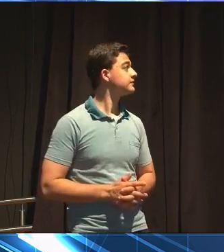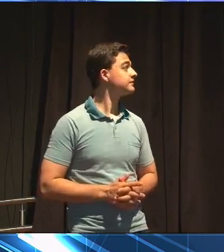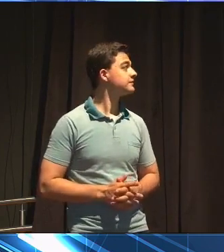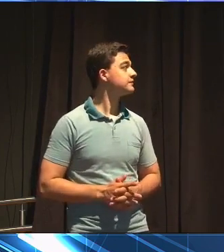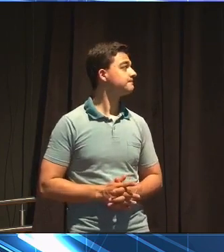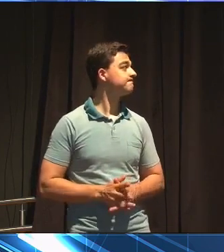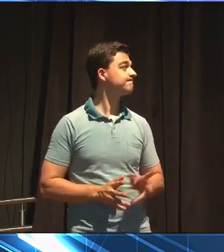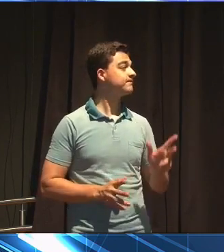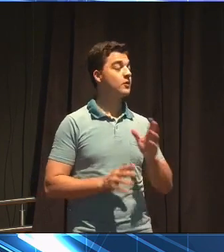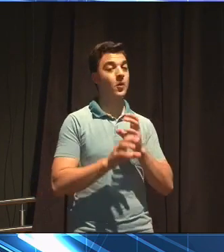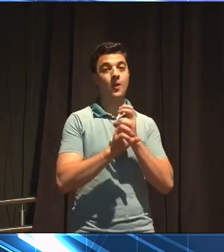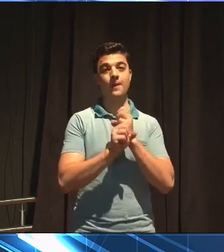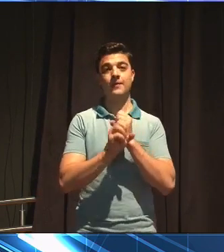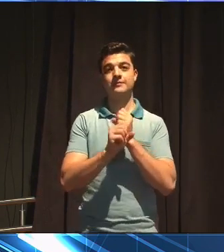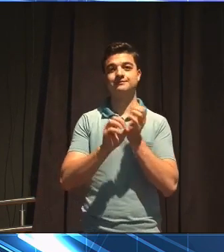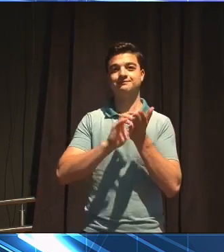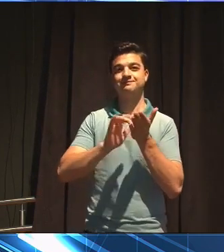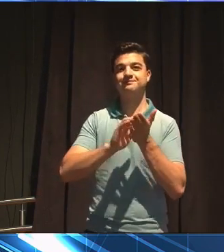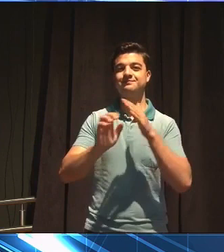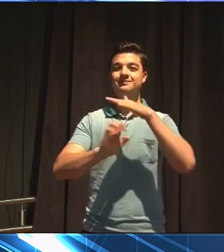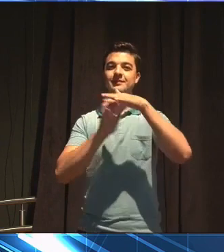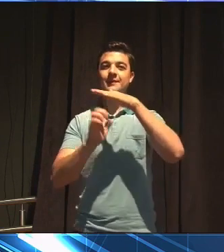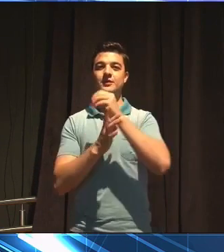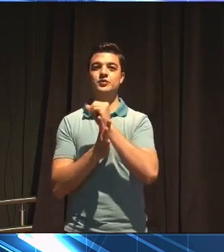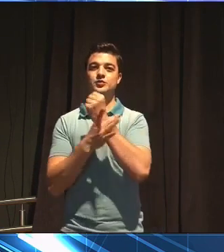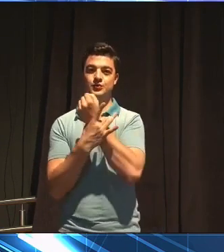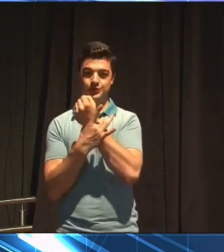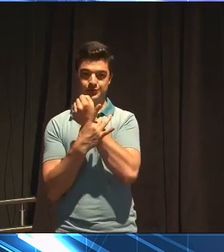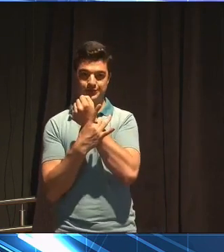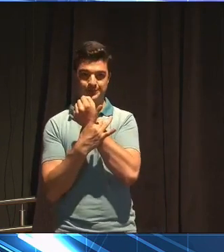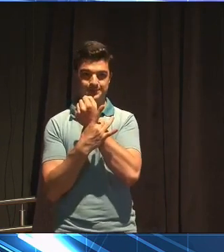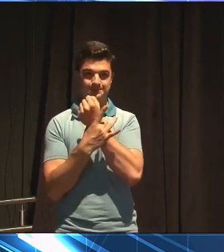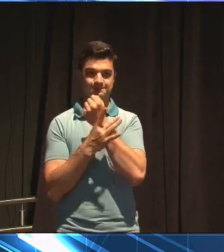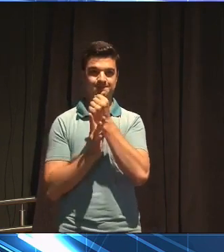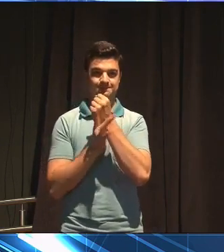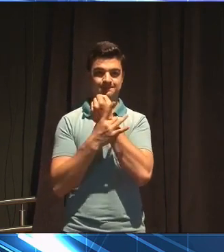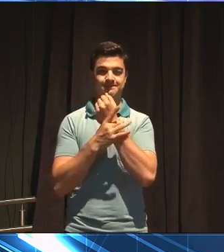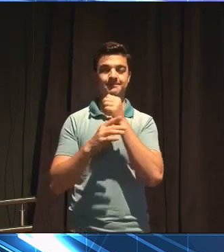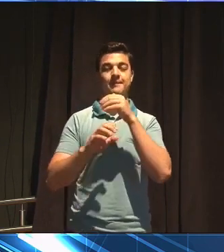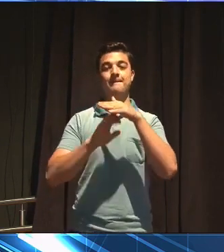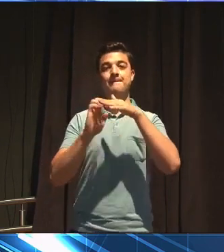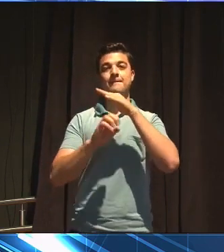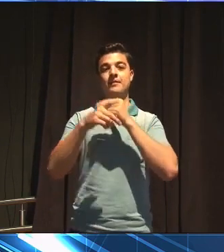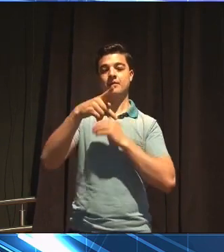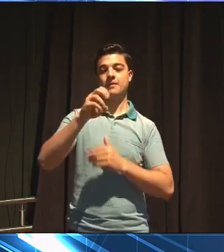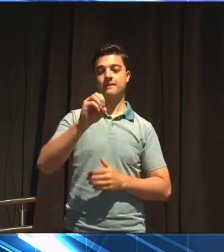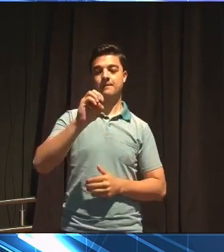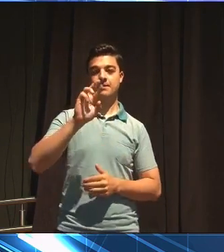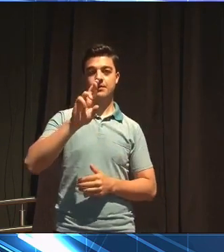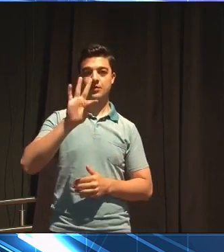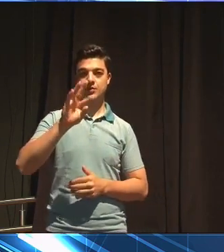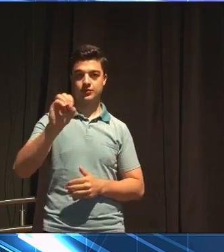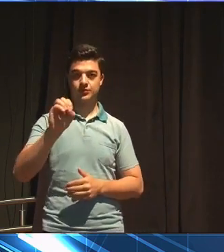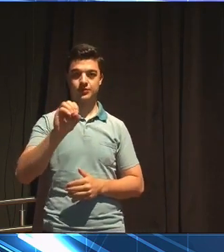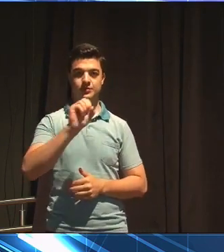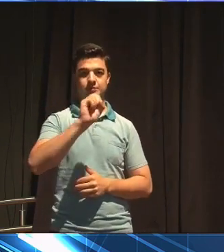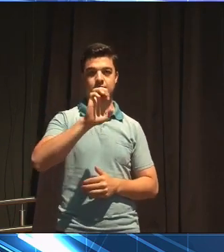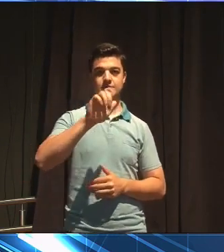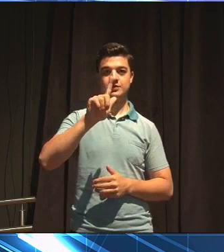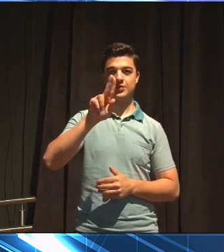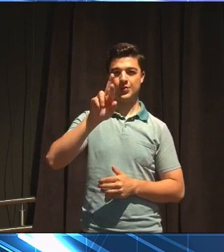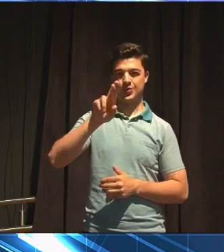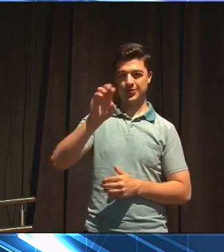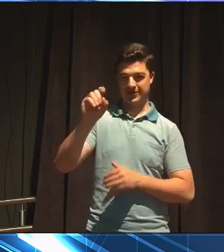de um cálculo de seguro de uma seguradora aqui do Brasil, da Porto Seguro, que é uma empresa que eu participei ali de um projeto